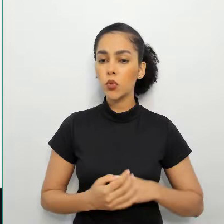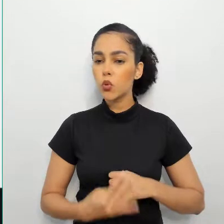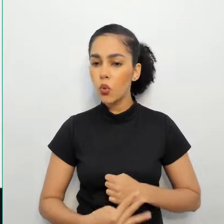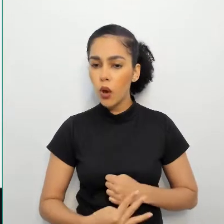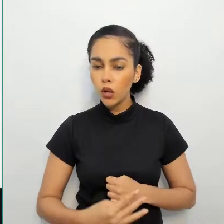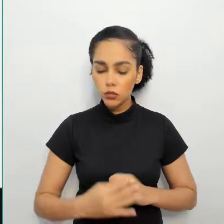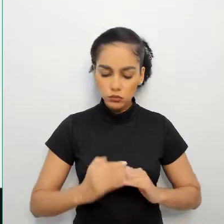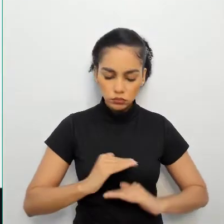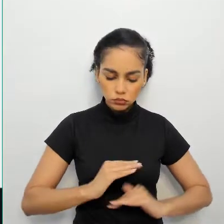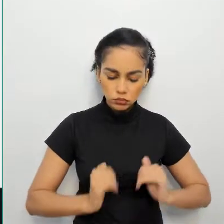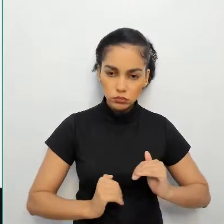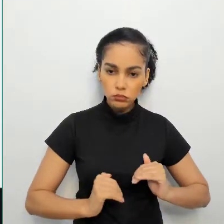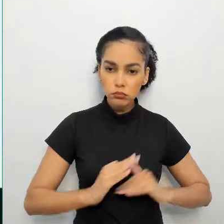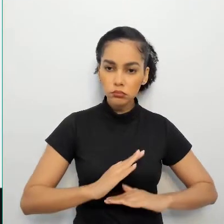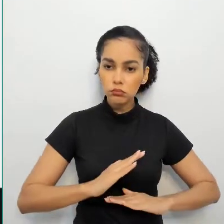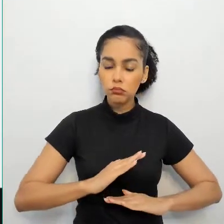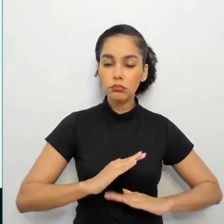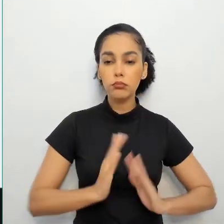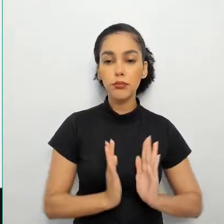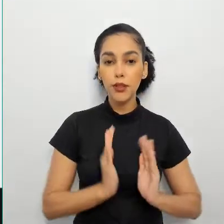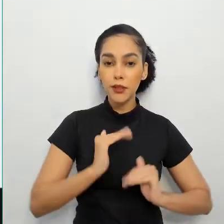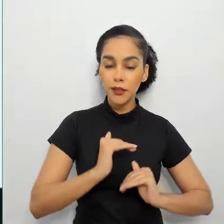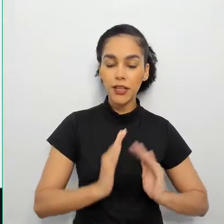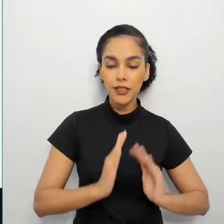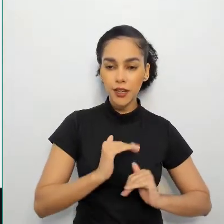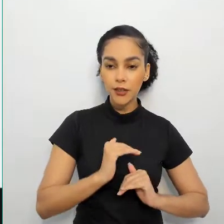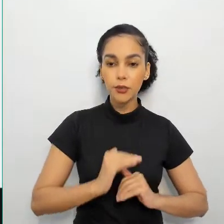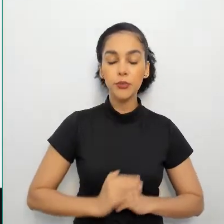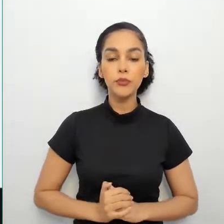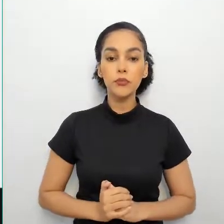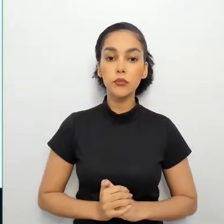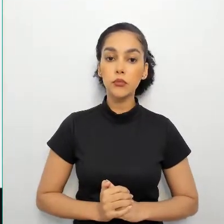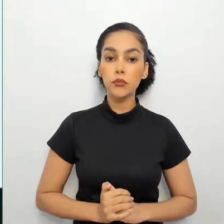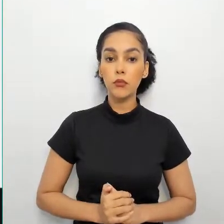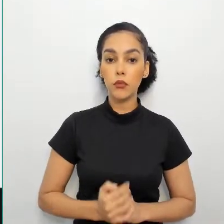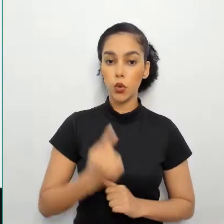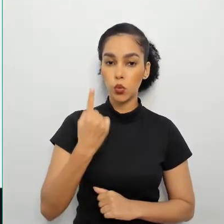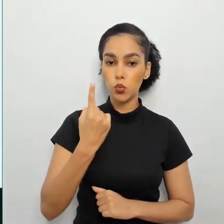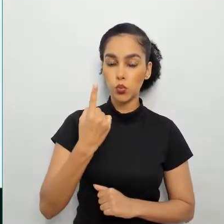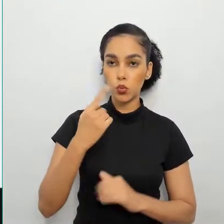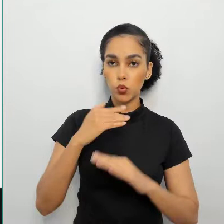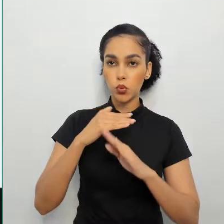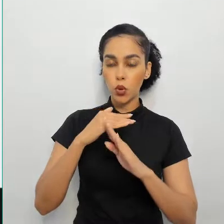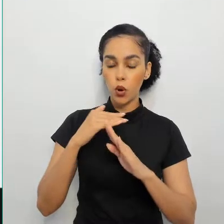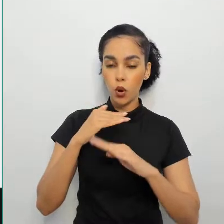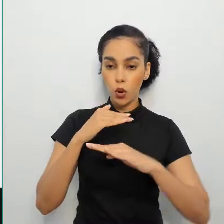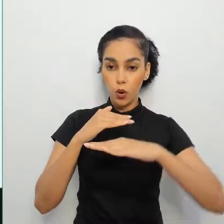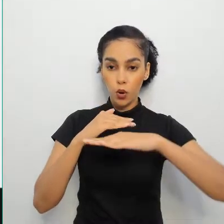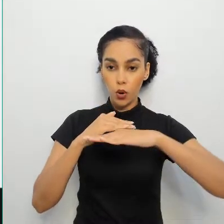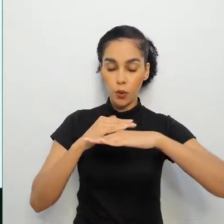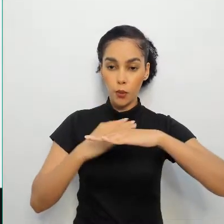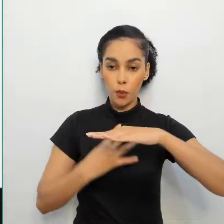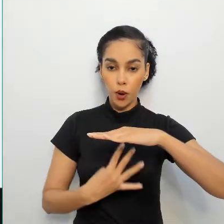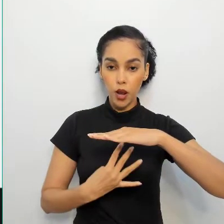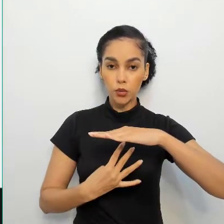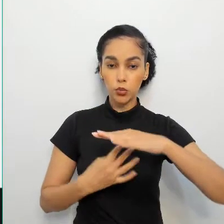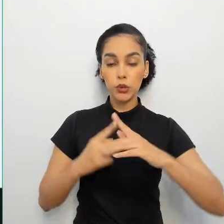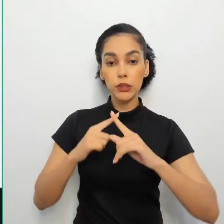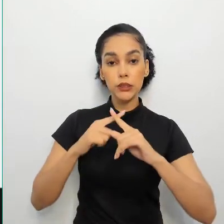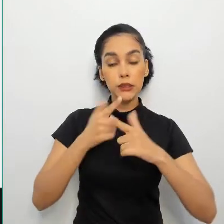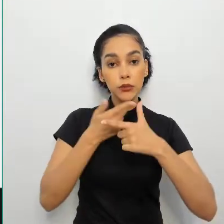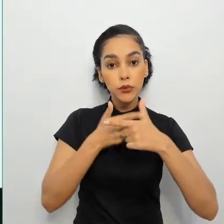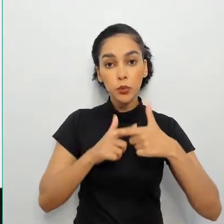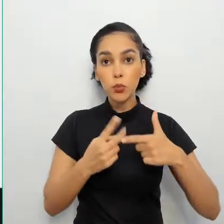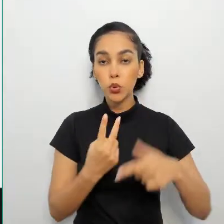No quarto quadrado, qual a medida do seu lado? Você vai pegar 1 sobre 4 e dividir por 2. Dividir por 2 é a mesma